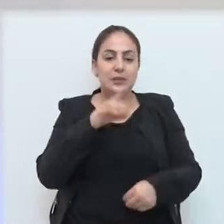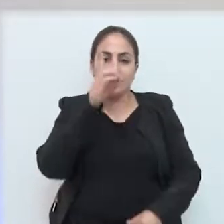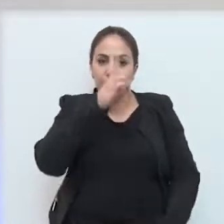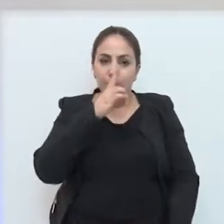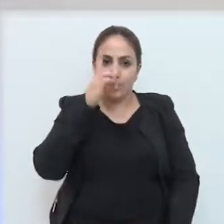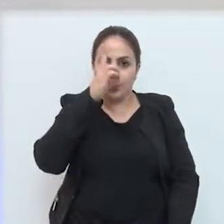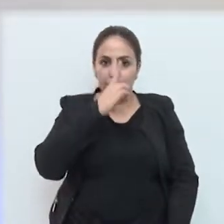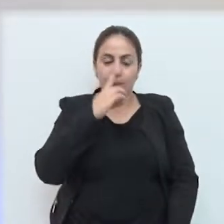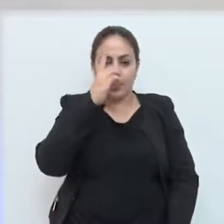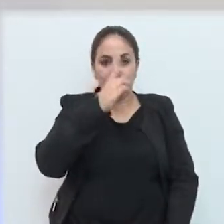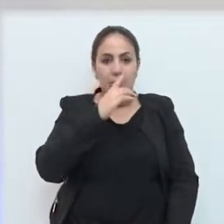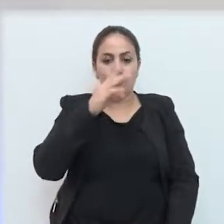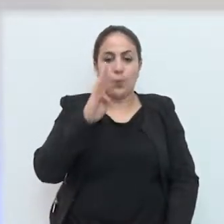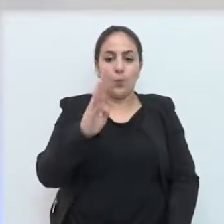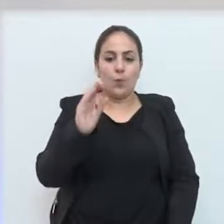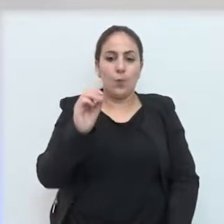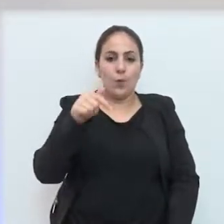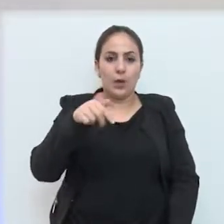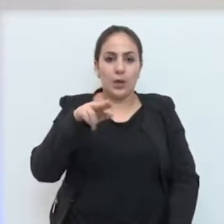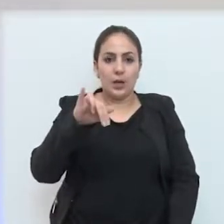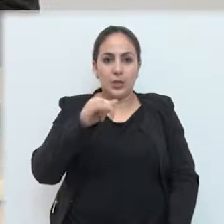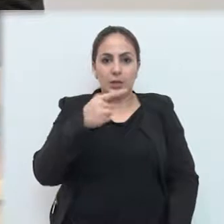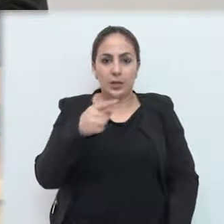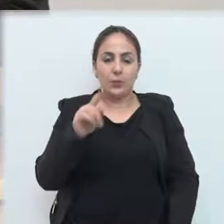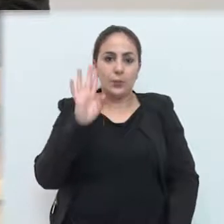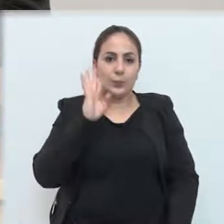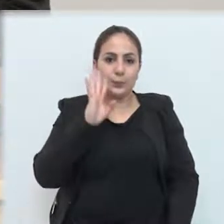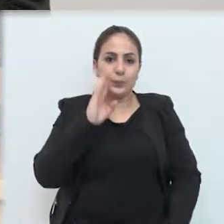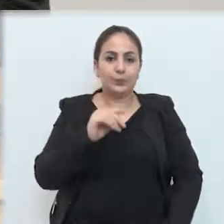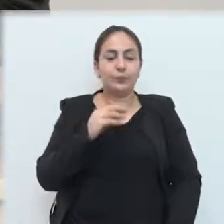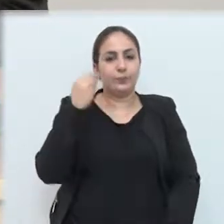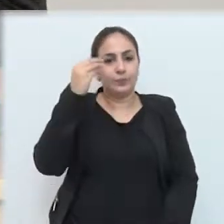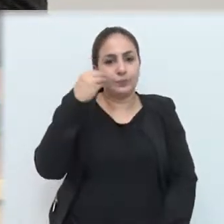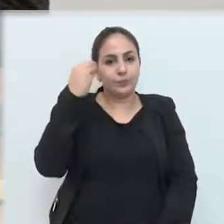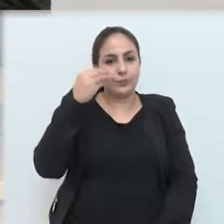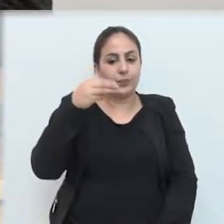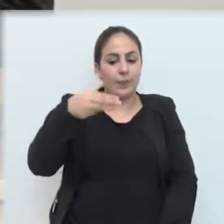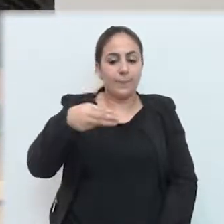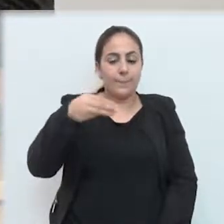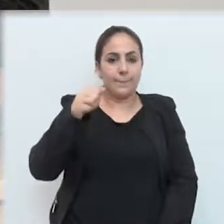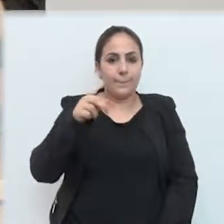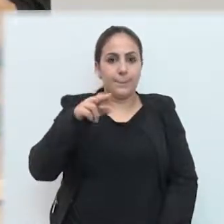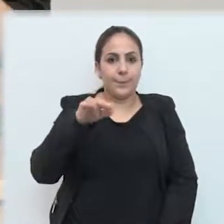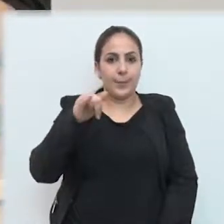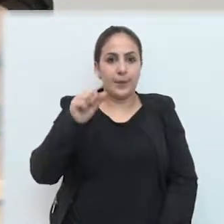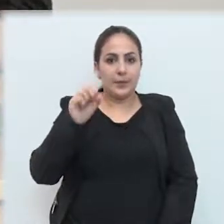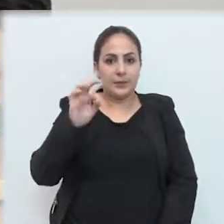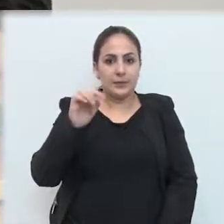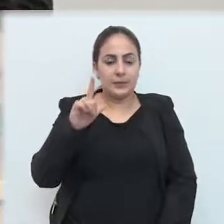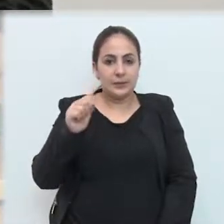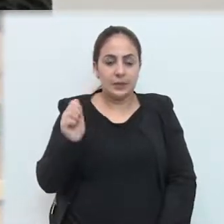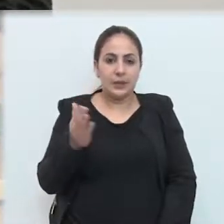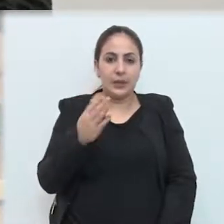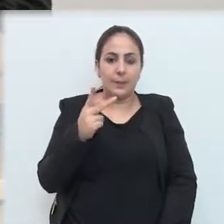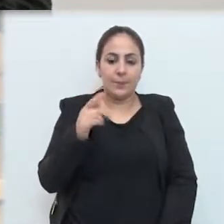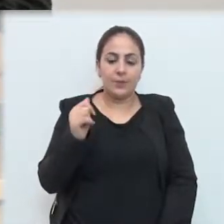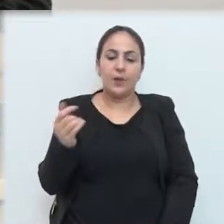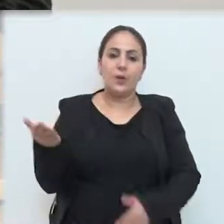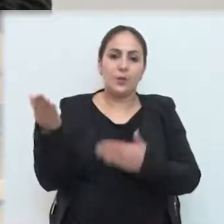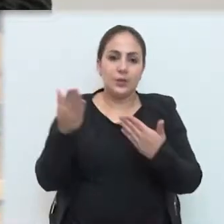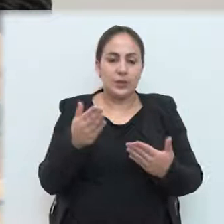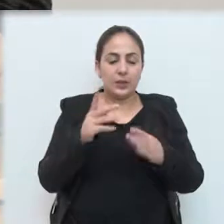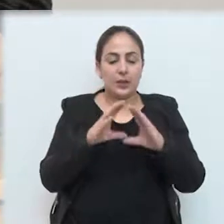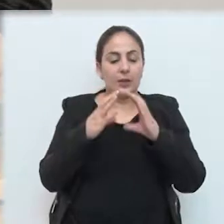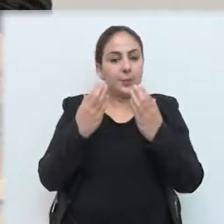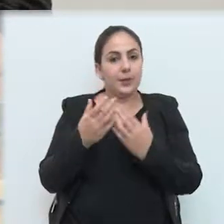neste domingo na Praça Boqueirão Legal. A psicóloga Maristela Piva é a convidada do Câmara Saúde que